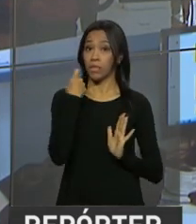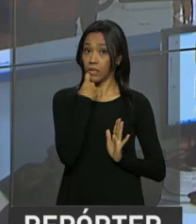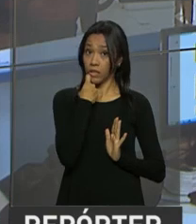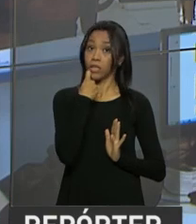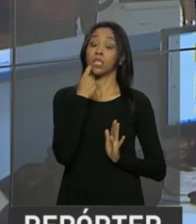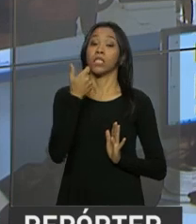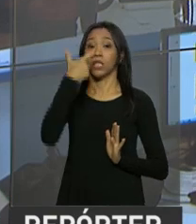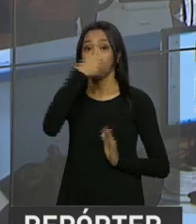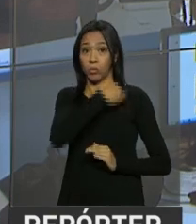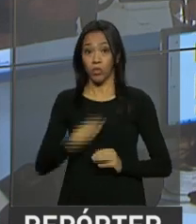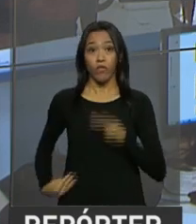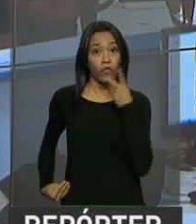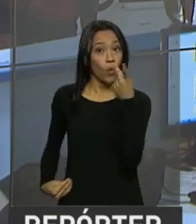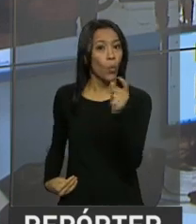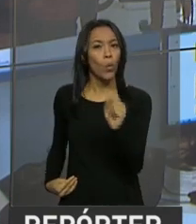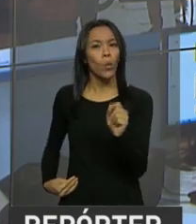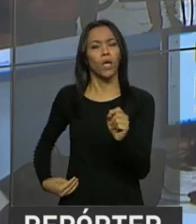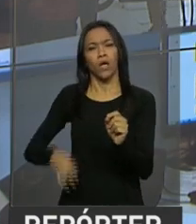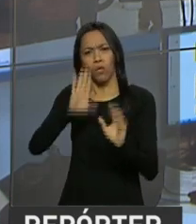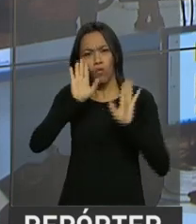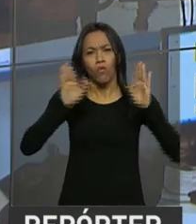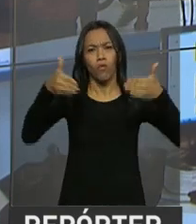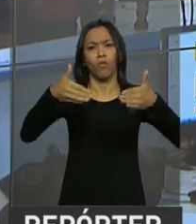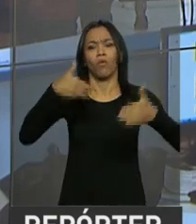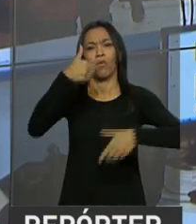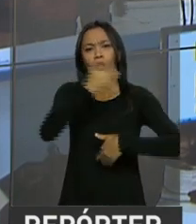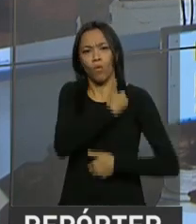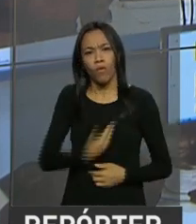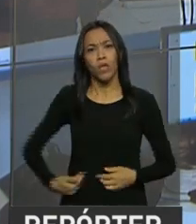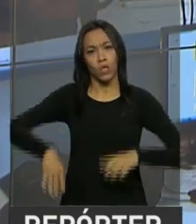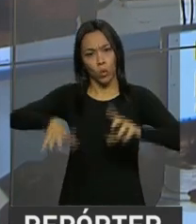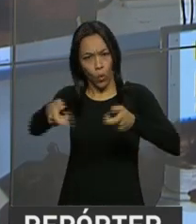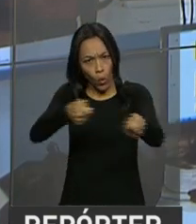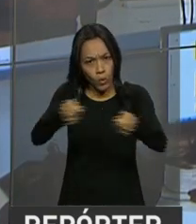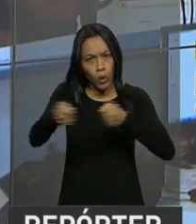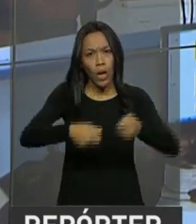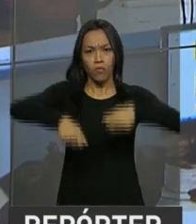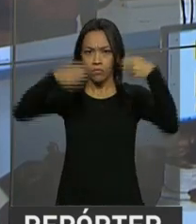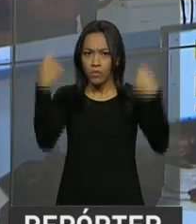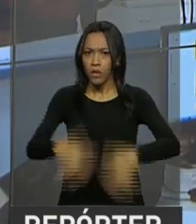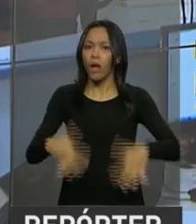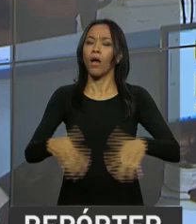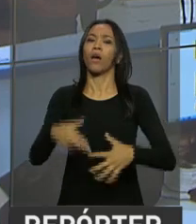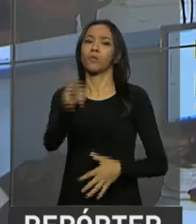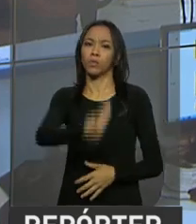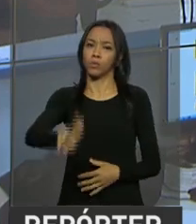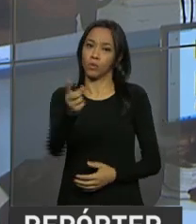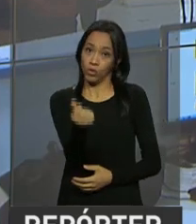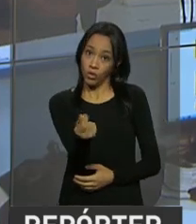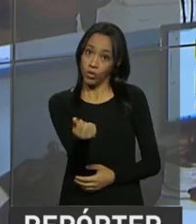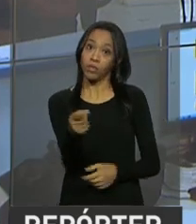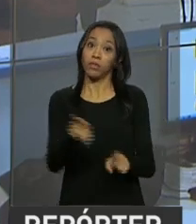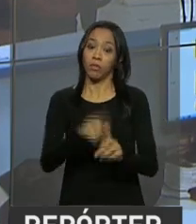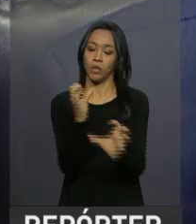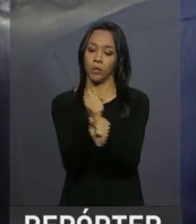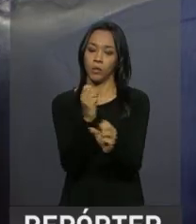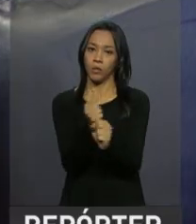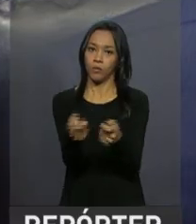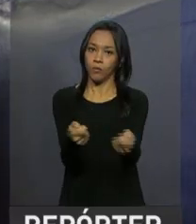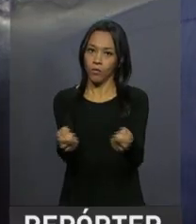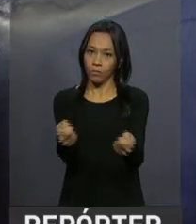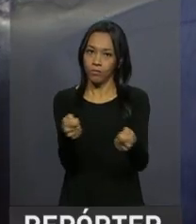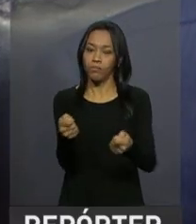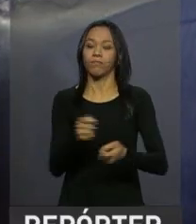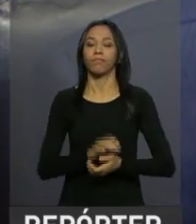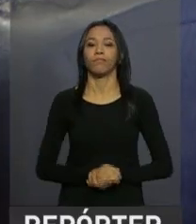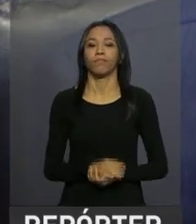as prioridades do governo são controlar o crescimento das despesas e reequilibrar as contas públicas